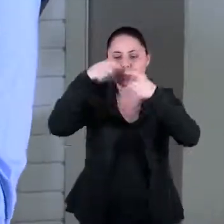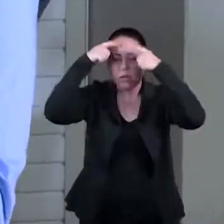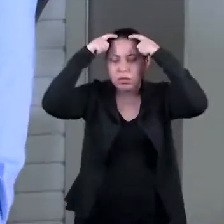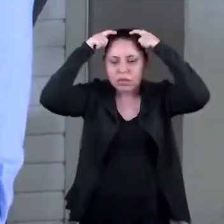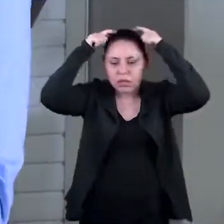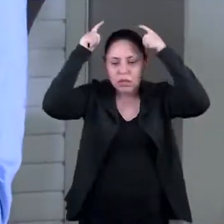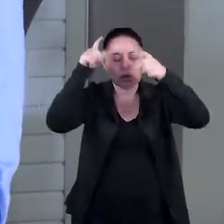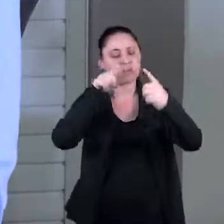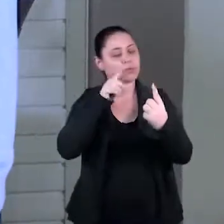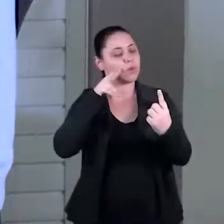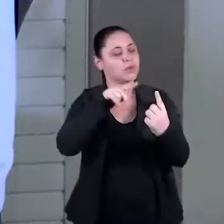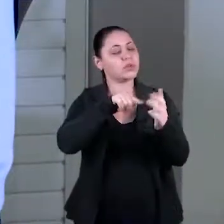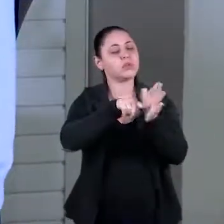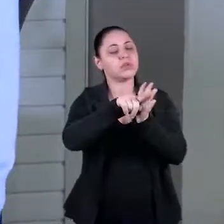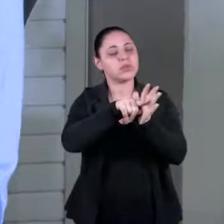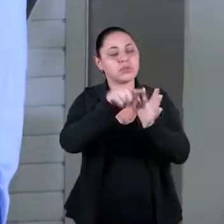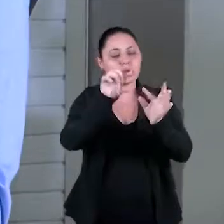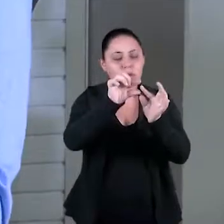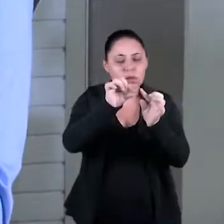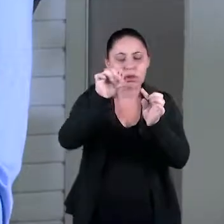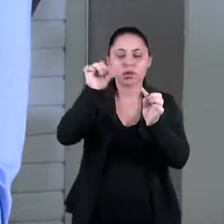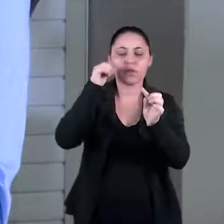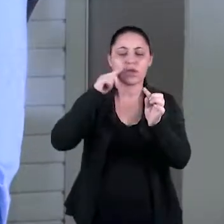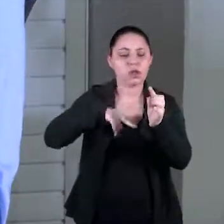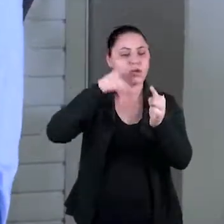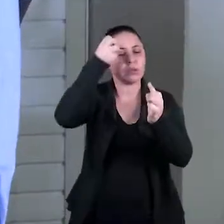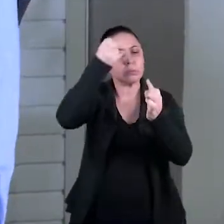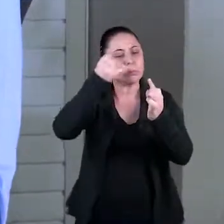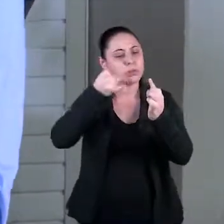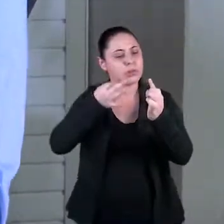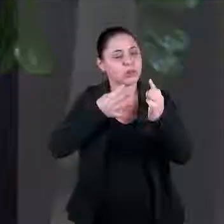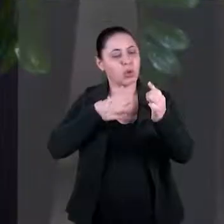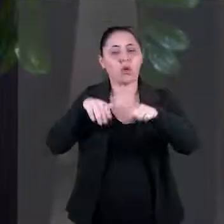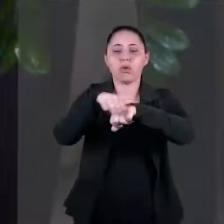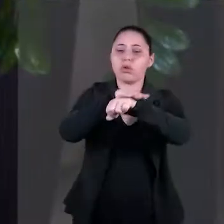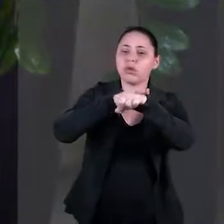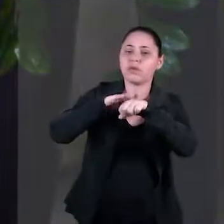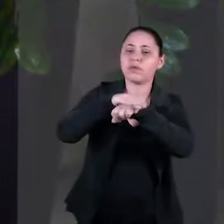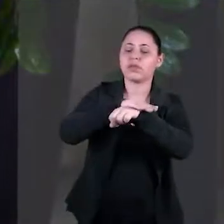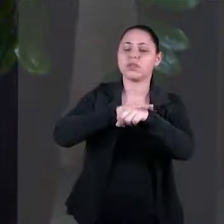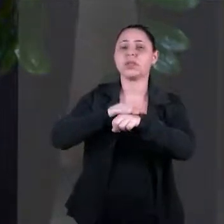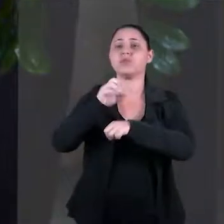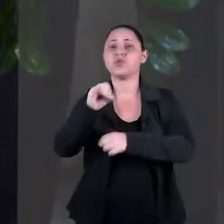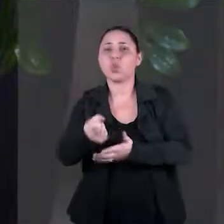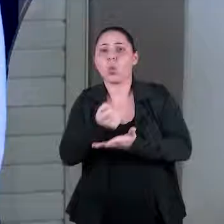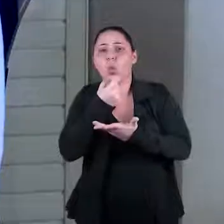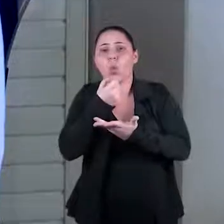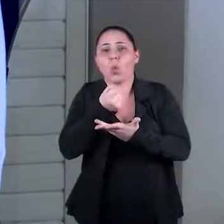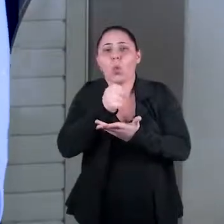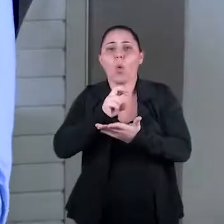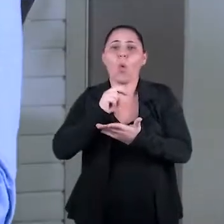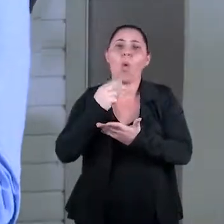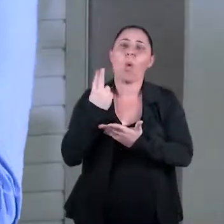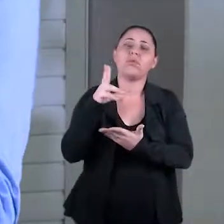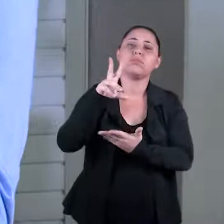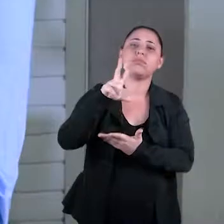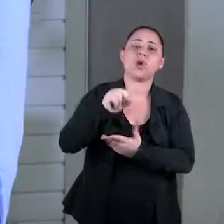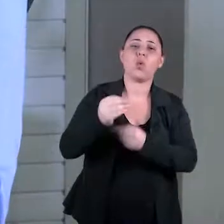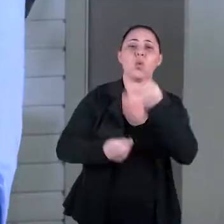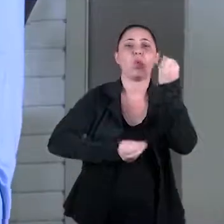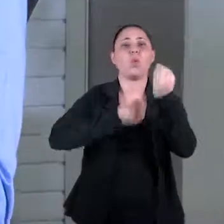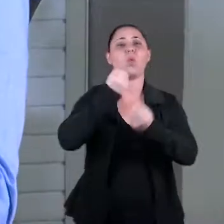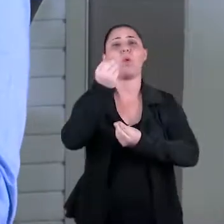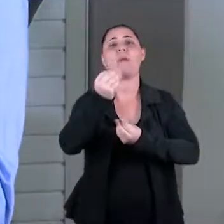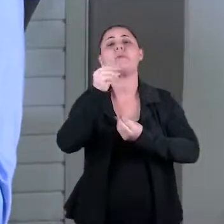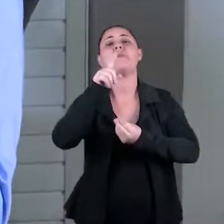ser feito um exame nos seus fios, vai ser coletado uma história, conversado sobre se você usa medicação, como que é a